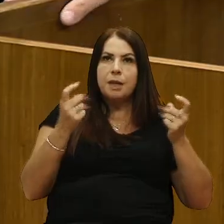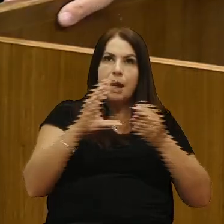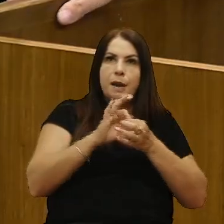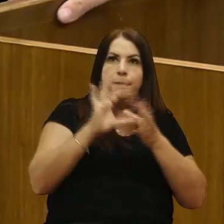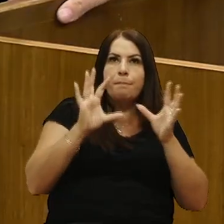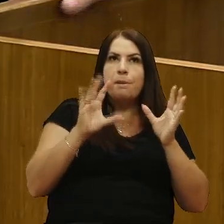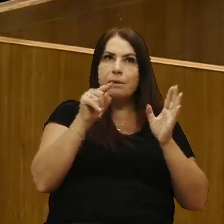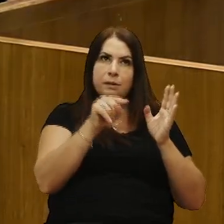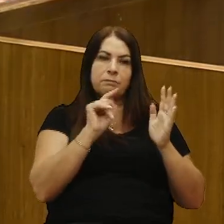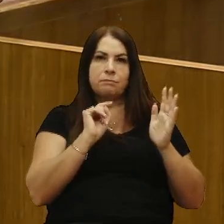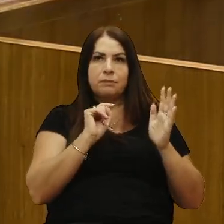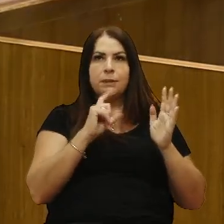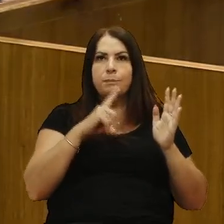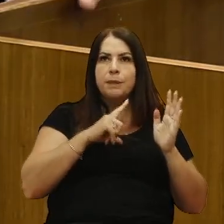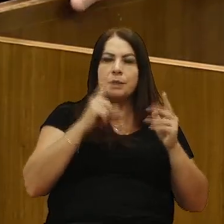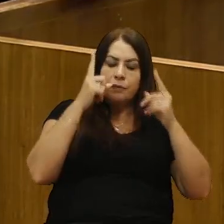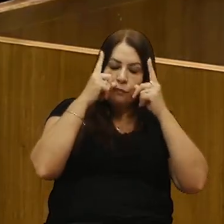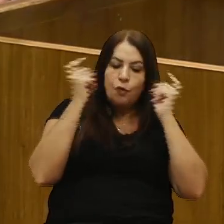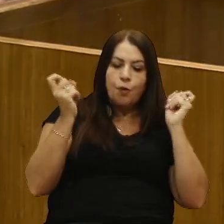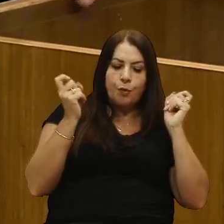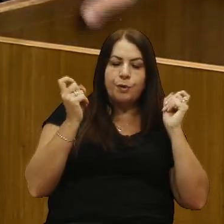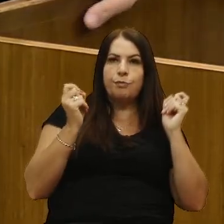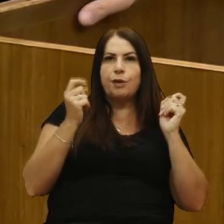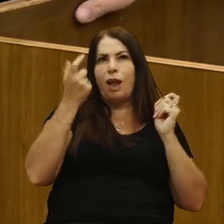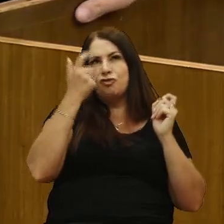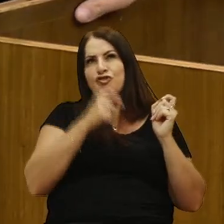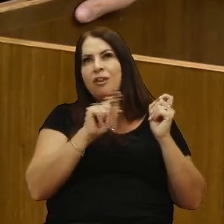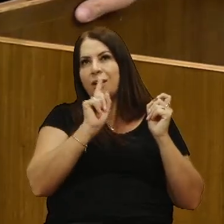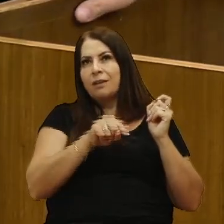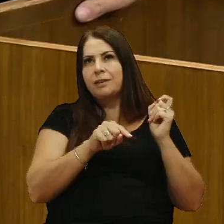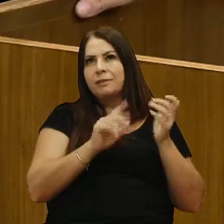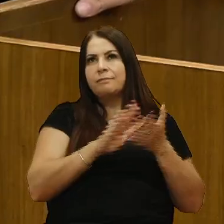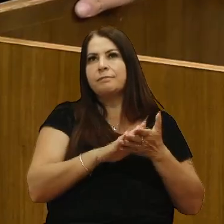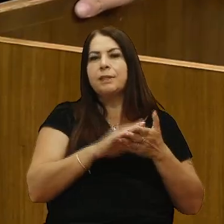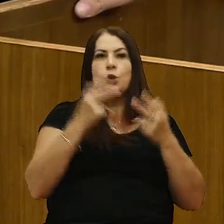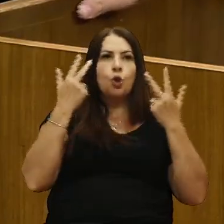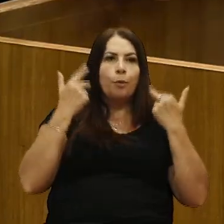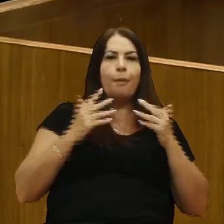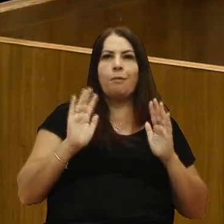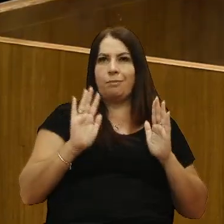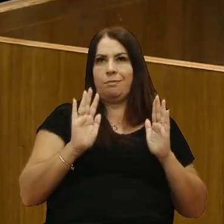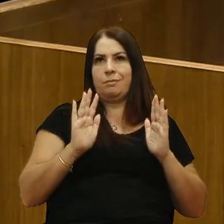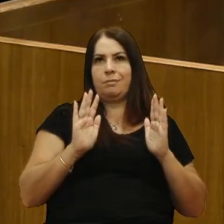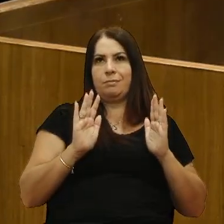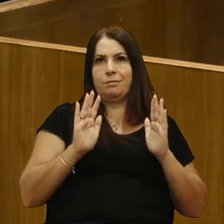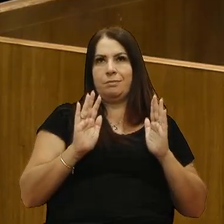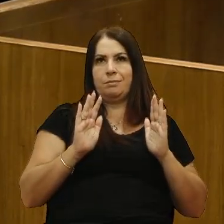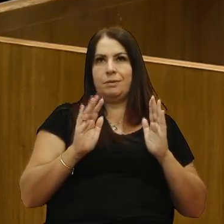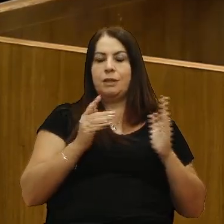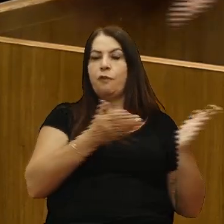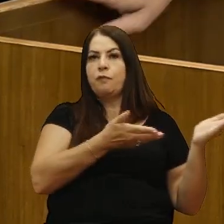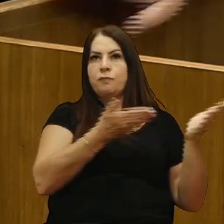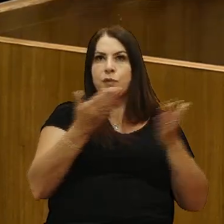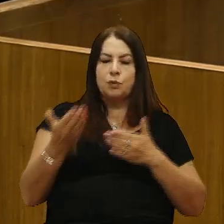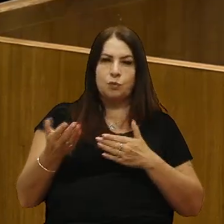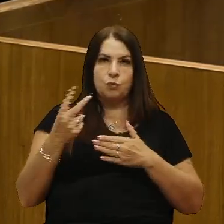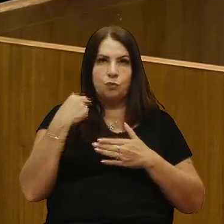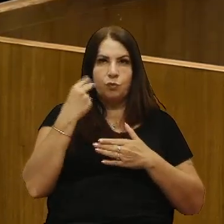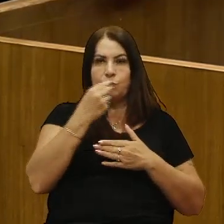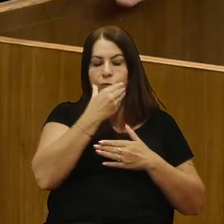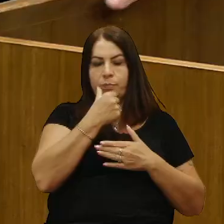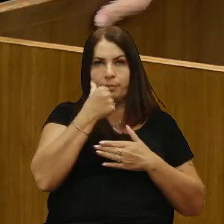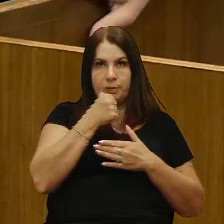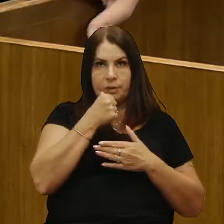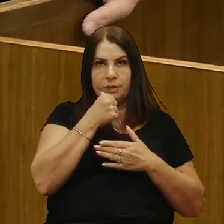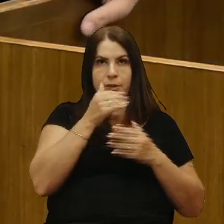liberdade para ser violento e achar que isso é normal. E fazer um convite aqui aos nossos vereadores, às pessoas